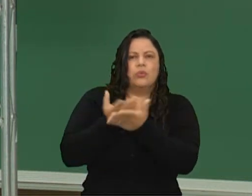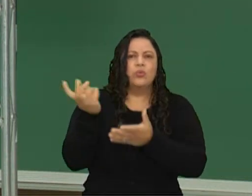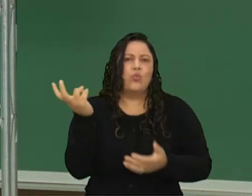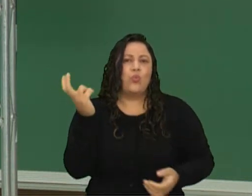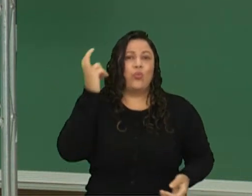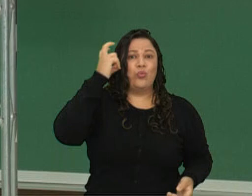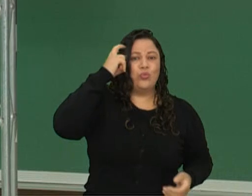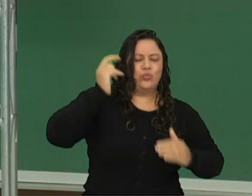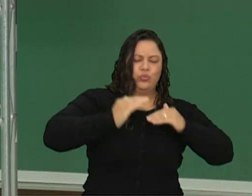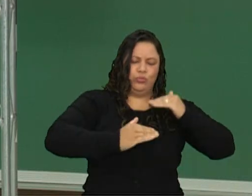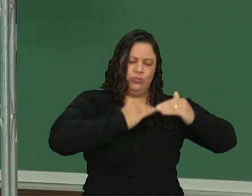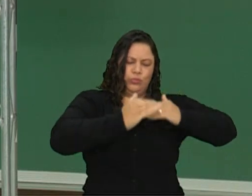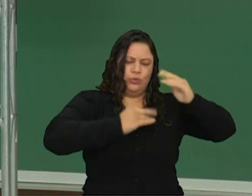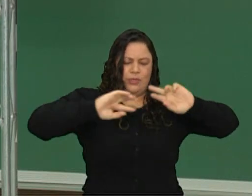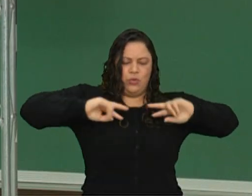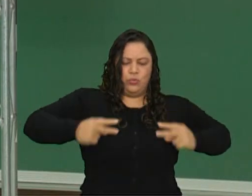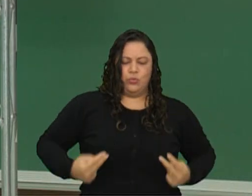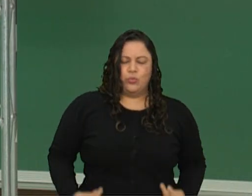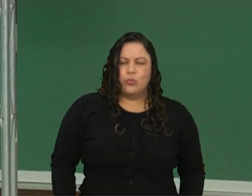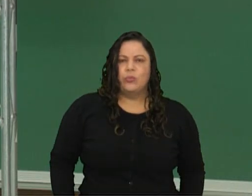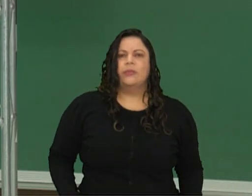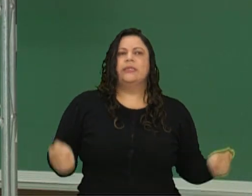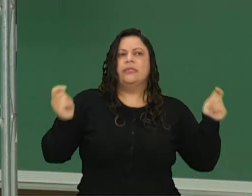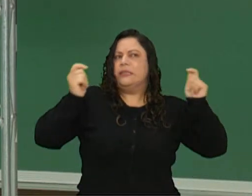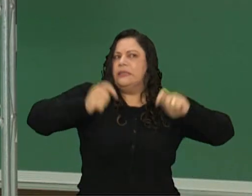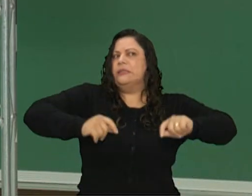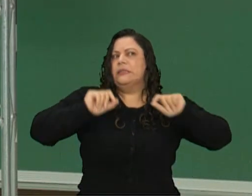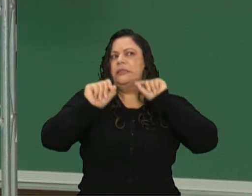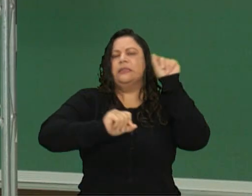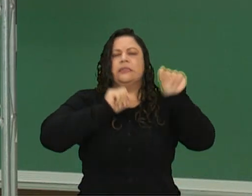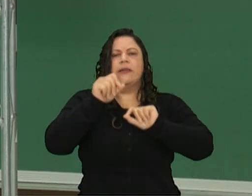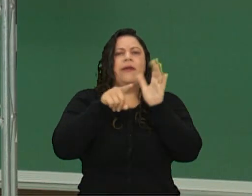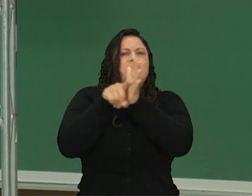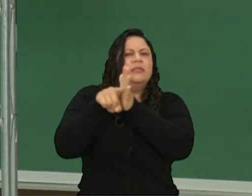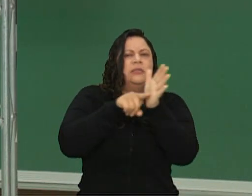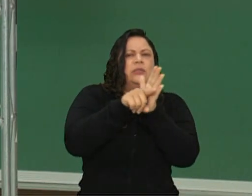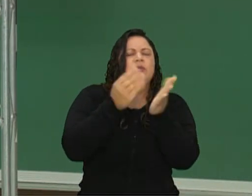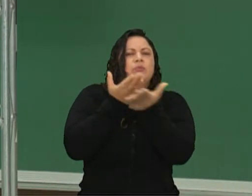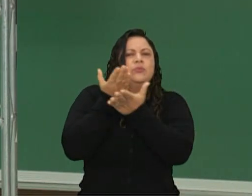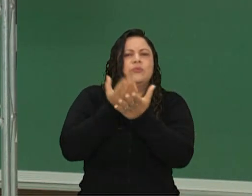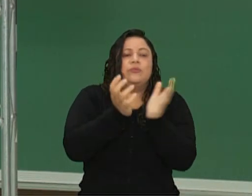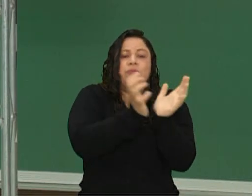o processo de humanização. Bem, eles estudaram as etnias Kaigang,